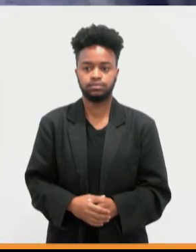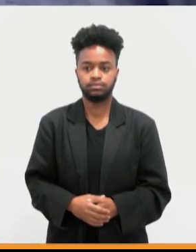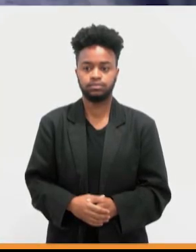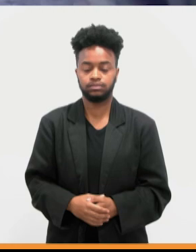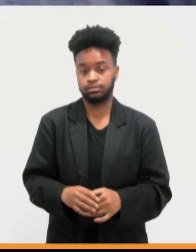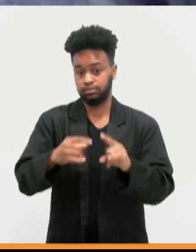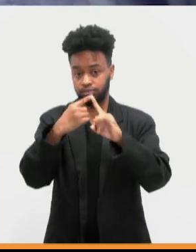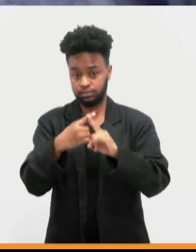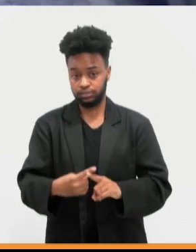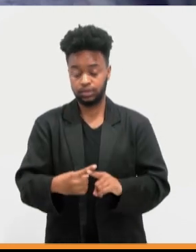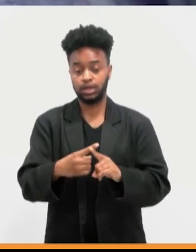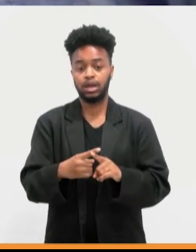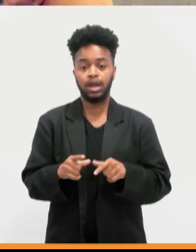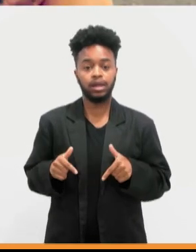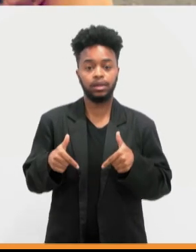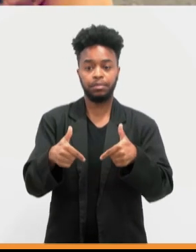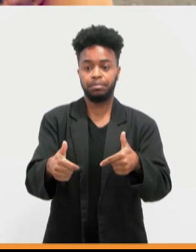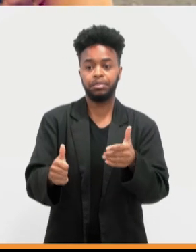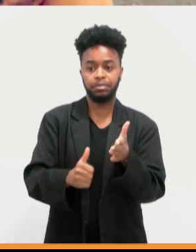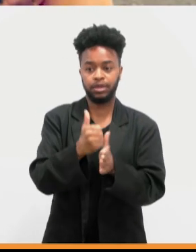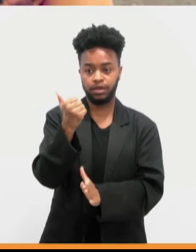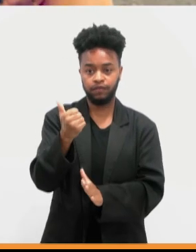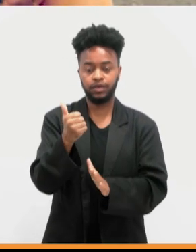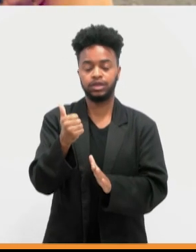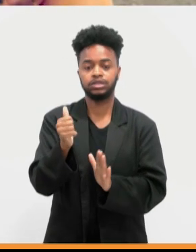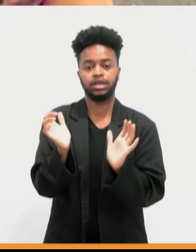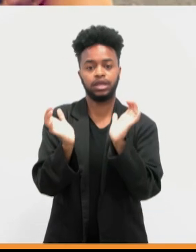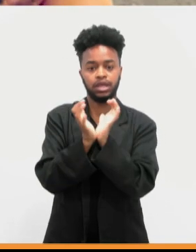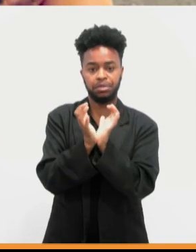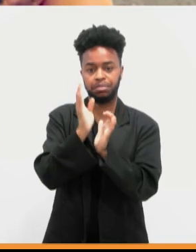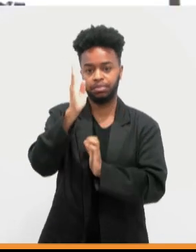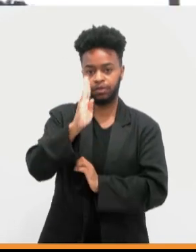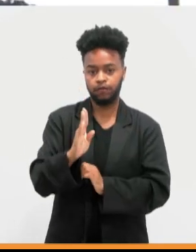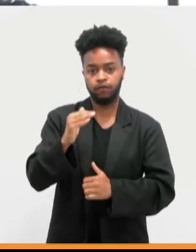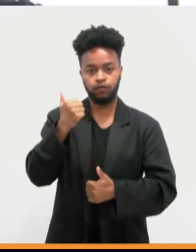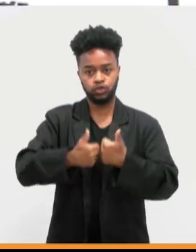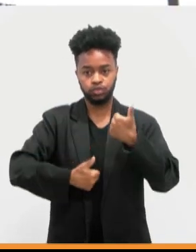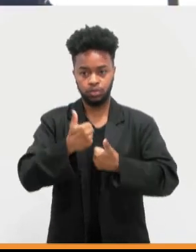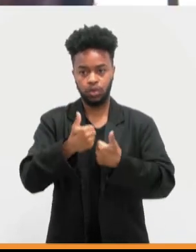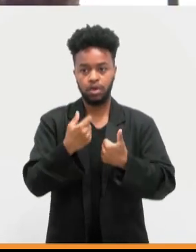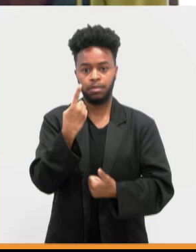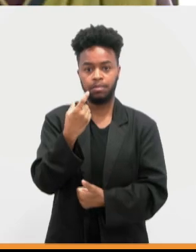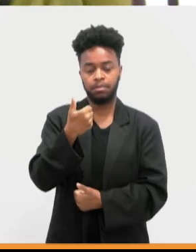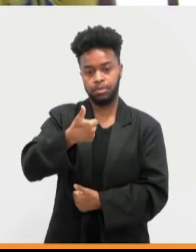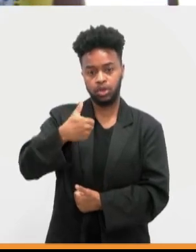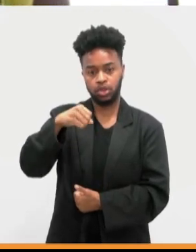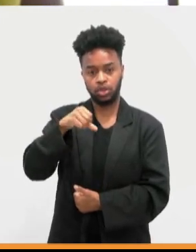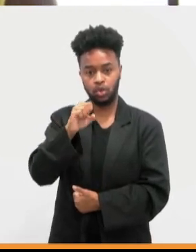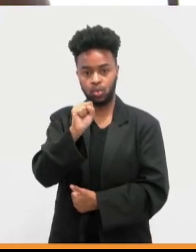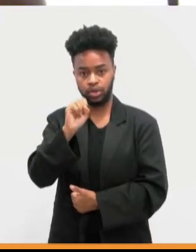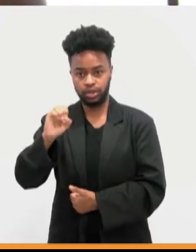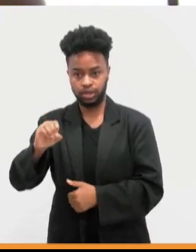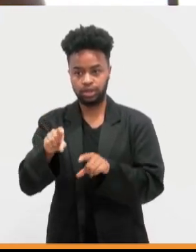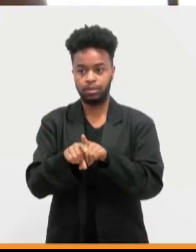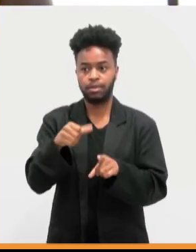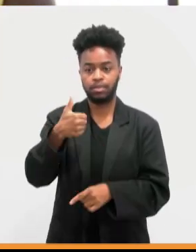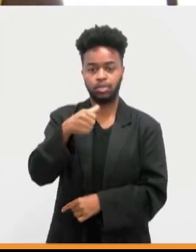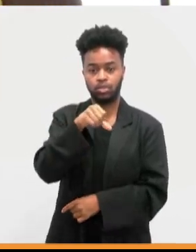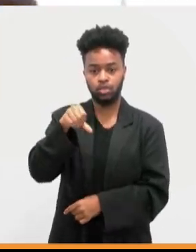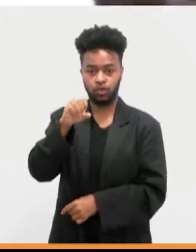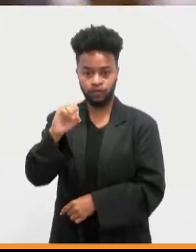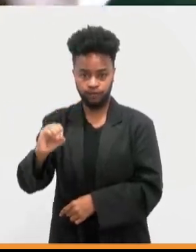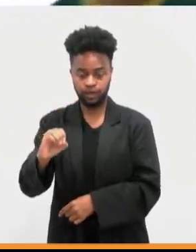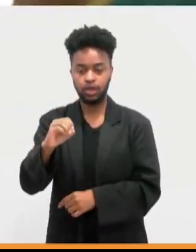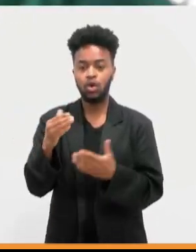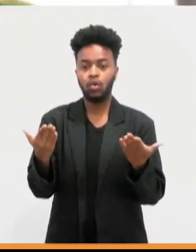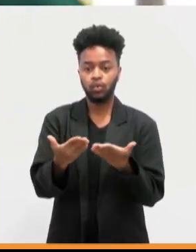Jogadoras que defenderam a camisa da primeira seleção brasileira feminina de futebol nos anos de 1980 e 90 e hoje vivem no subúrbio do